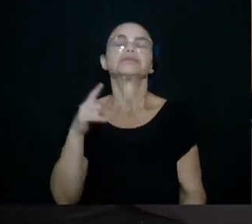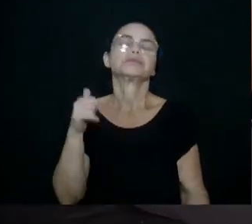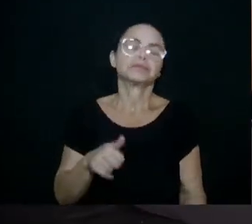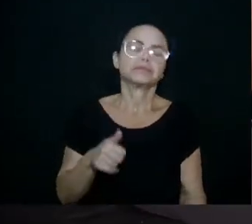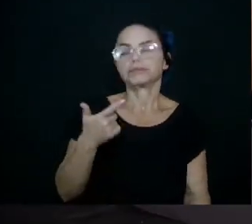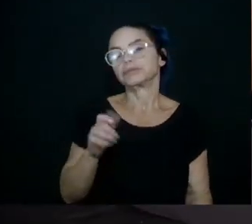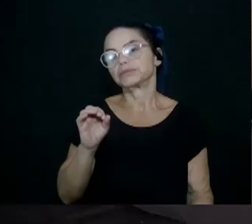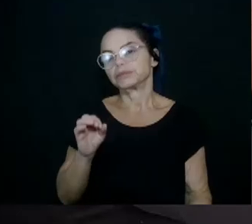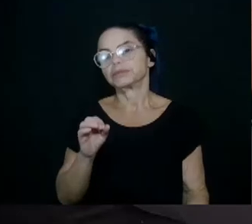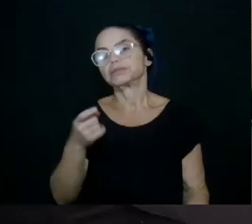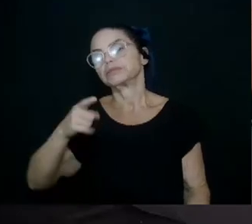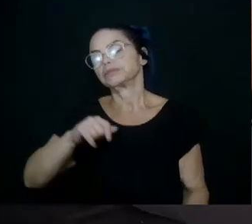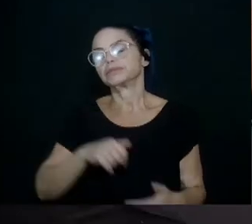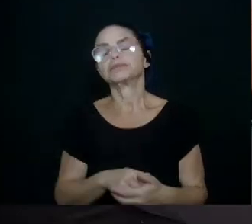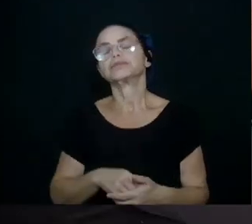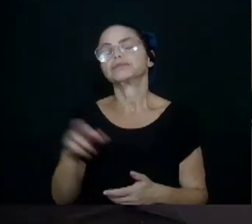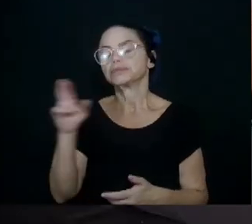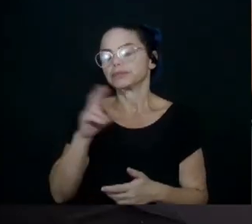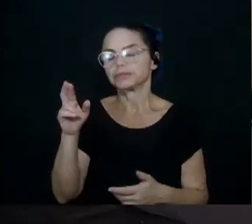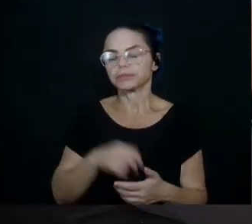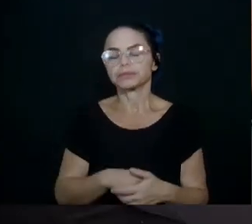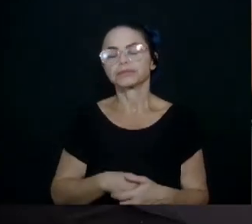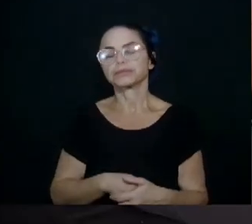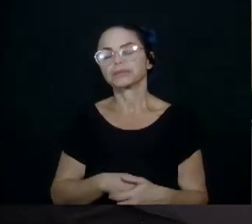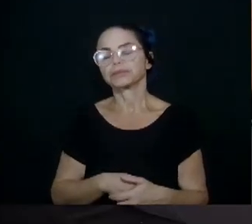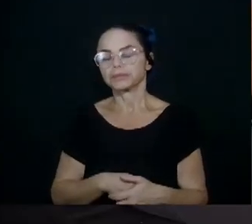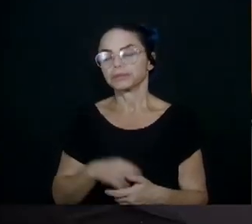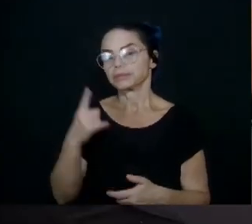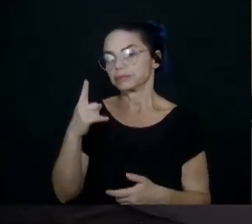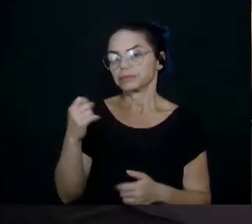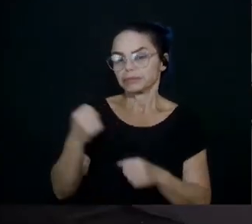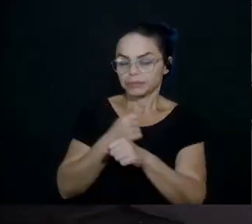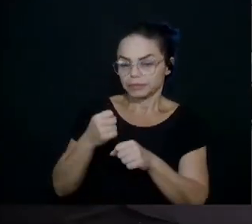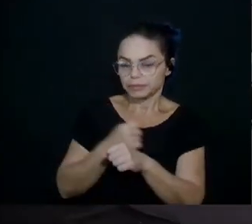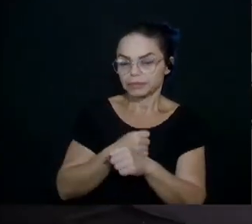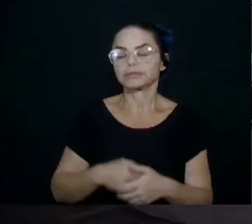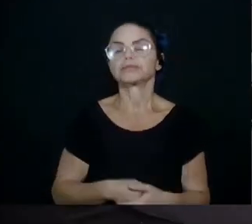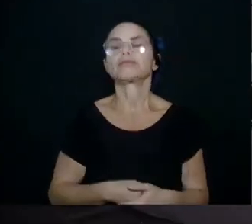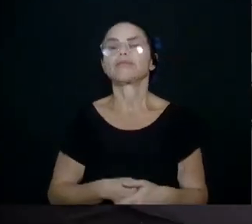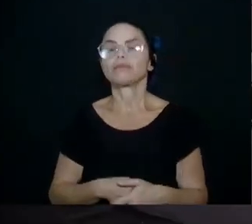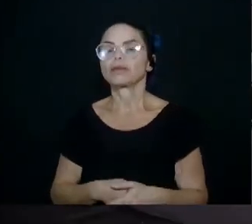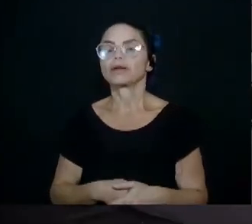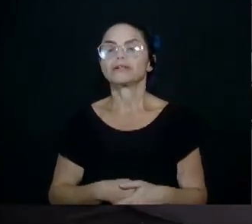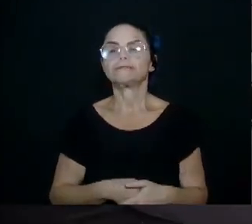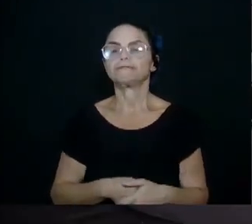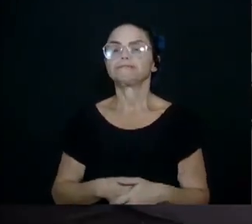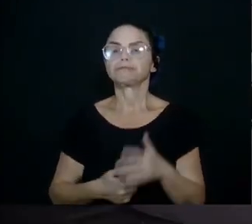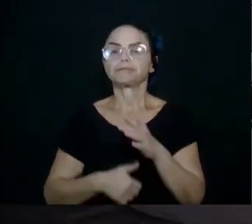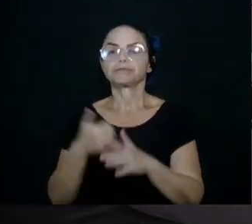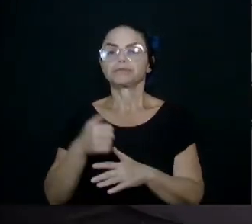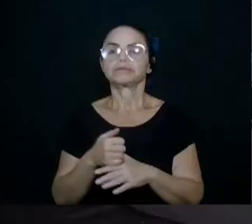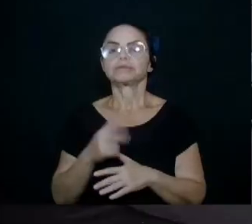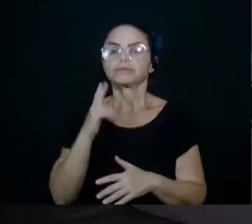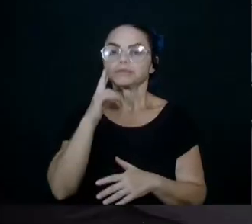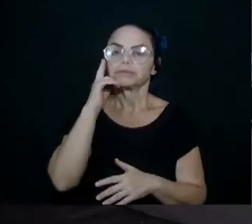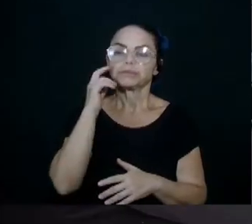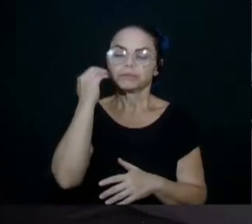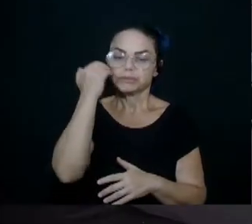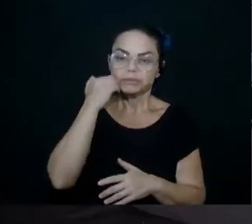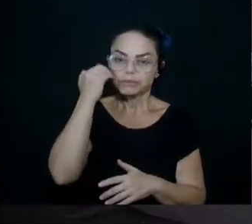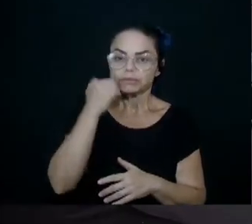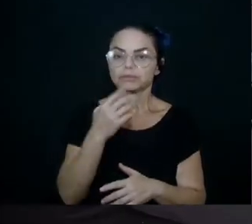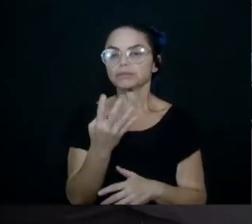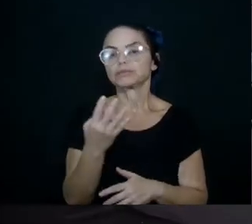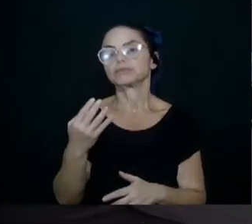reais. Foi... Quanto tempo depois? Um ano. Um ano. Um ano depois. Eu fiquei ali na primeira barbearia em 4 metros quadrados, um ano depois eu fiz